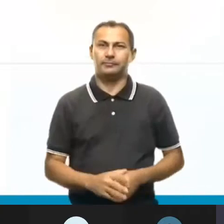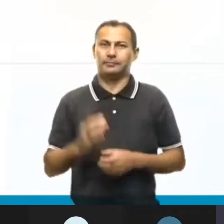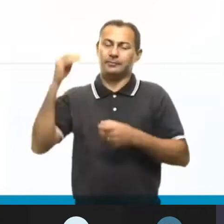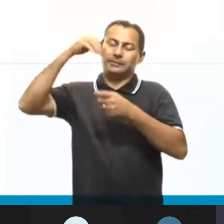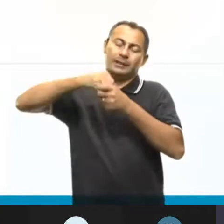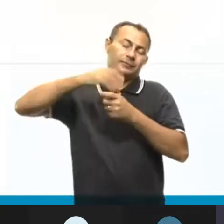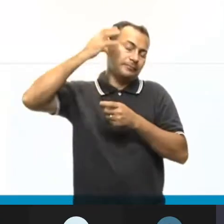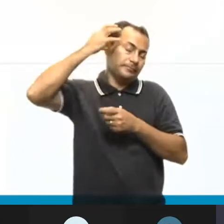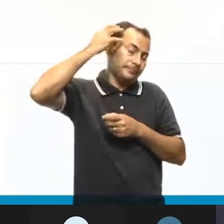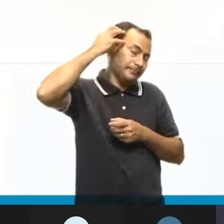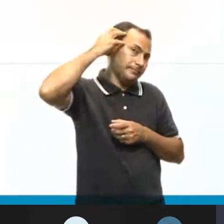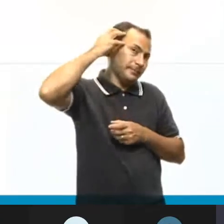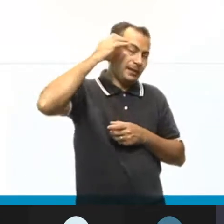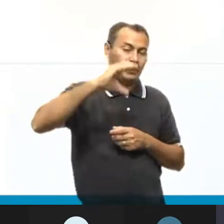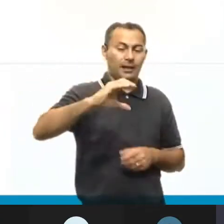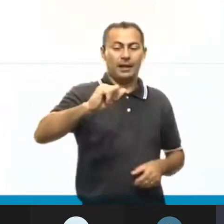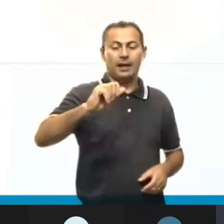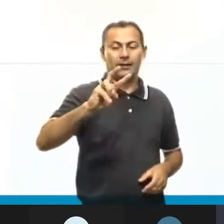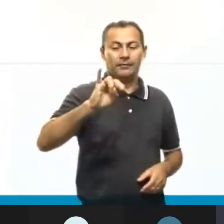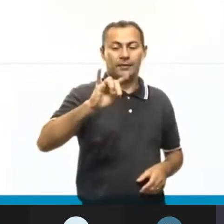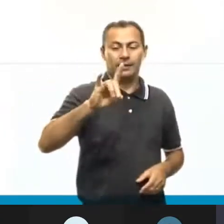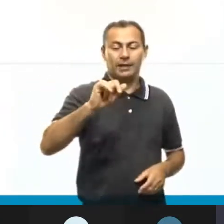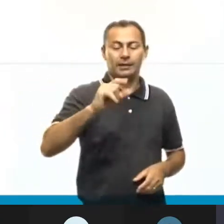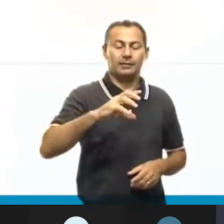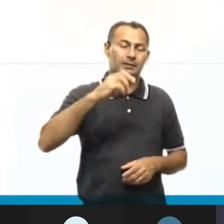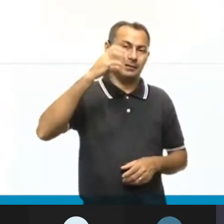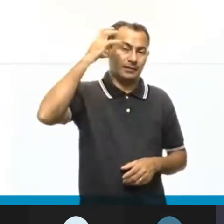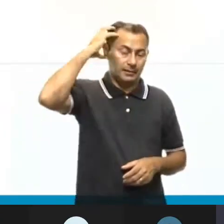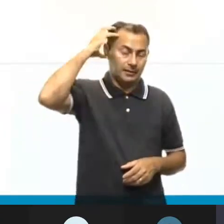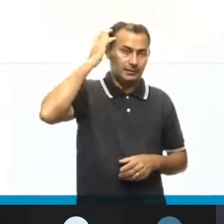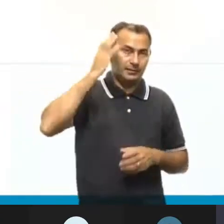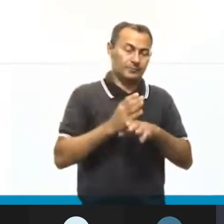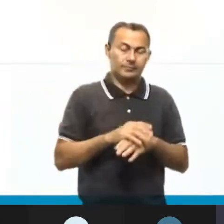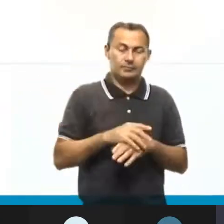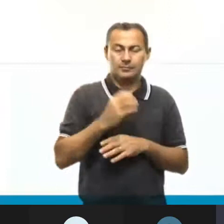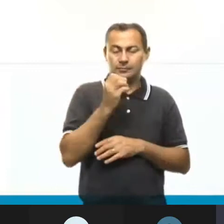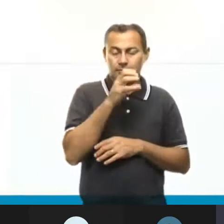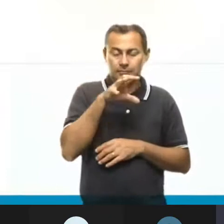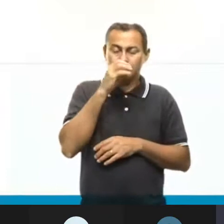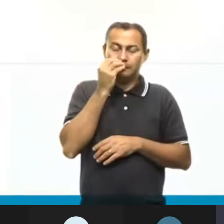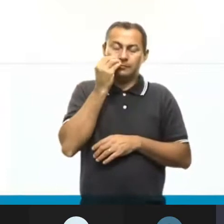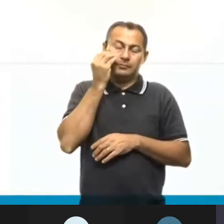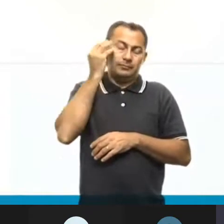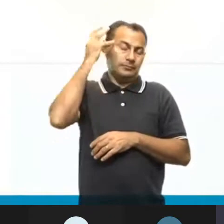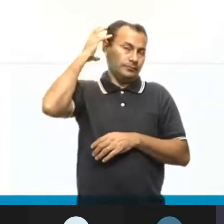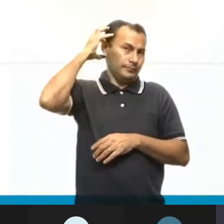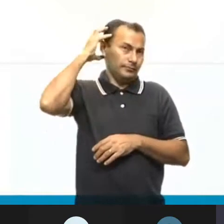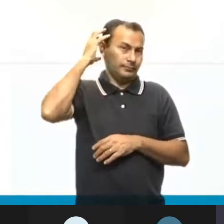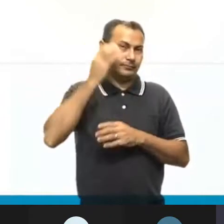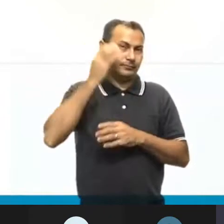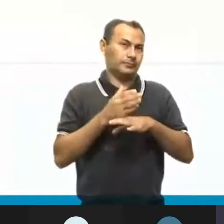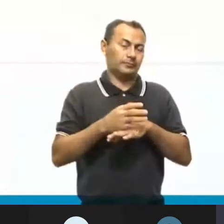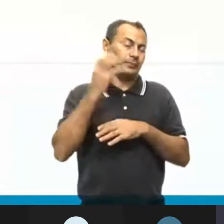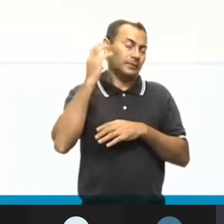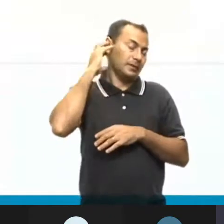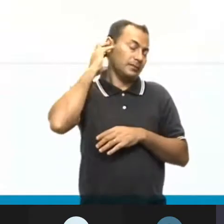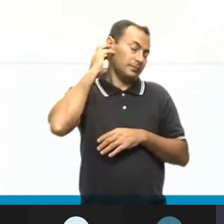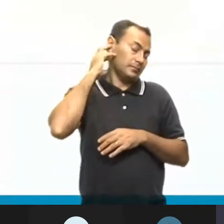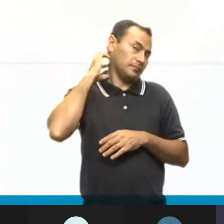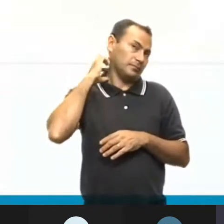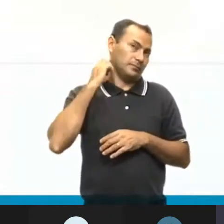Aqui dentro, ó, é a cavidade nasal. Então, o ar entra aqui, né, pela narina, passa aqui